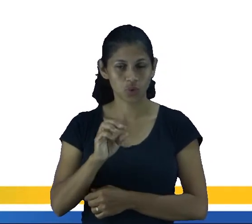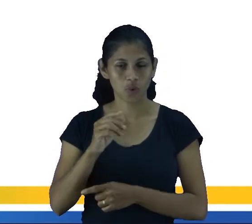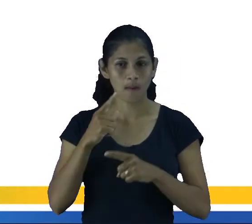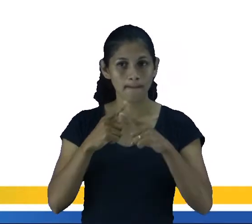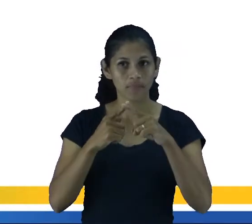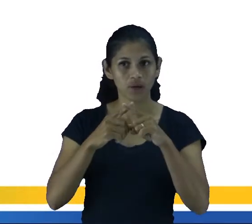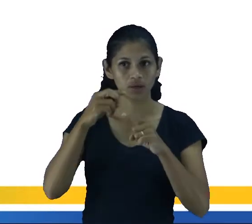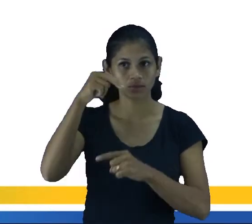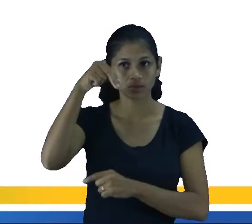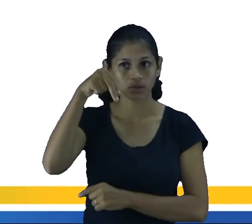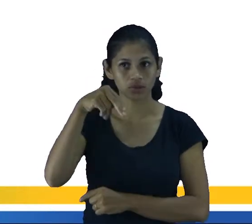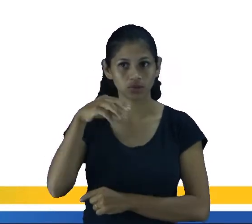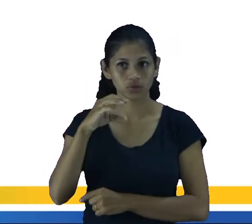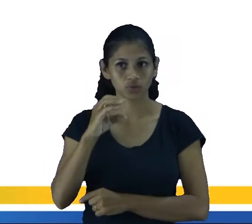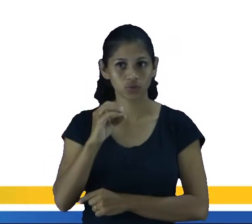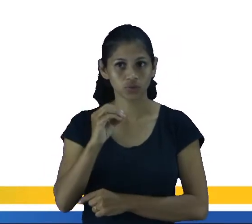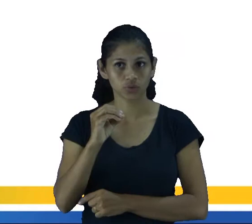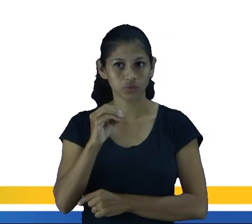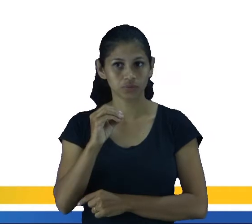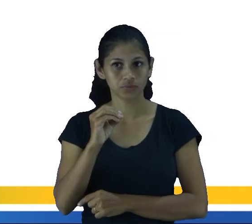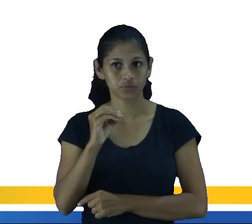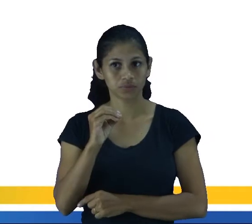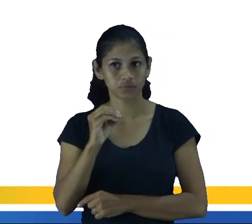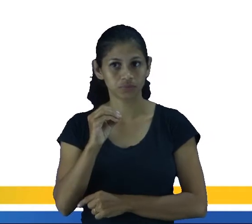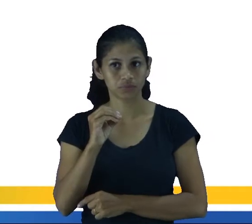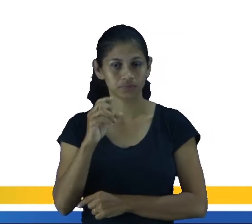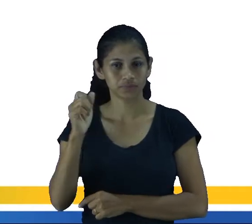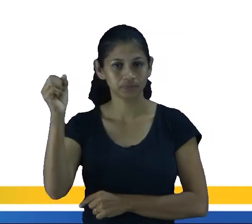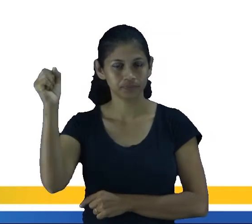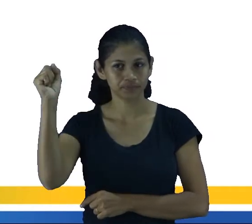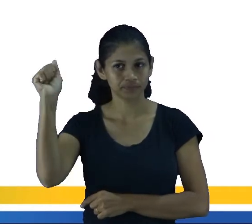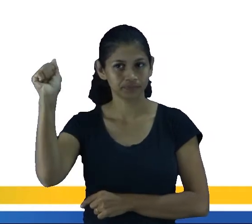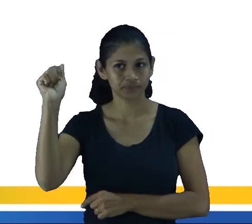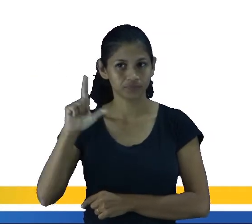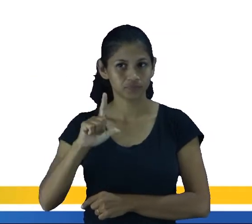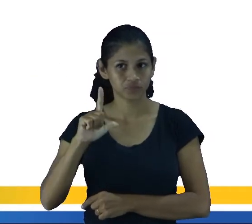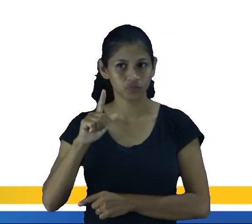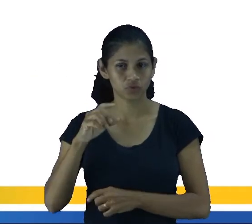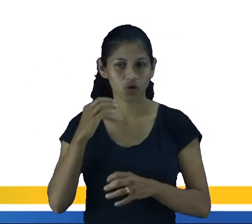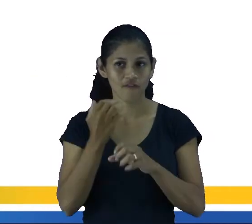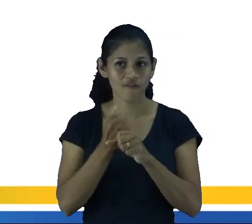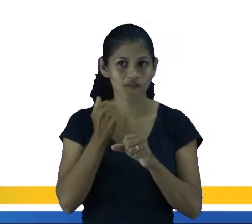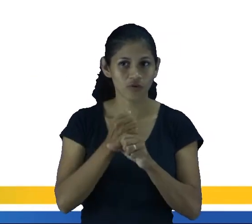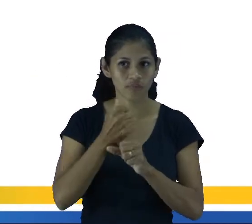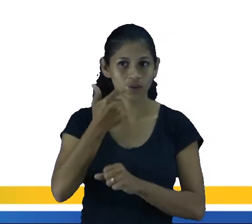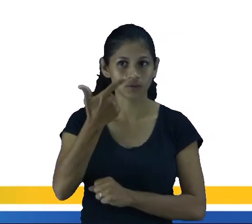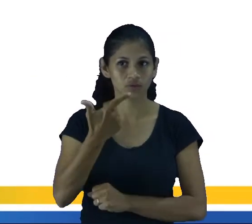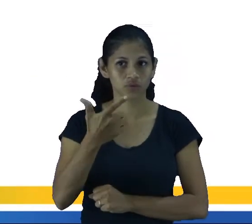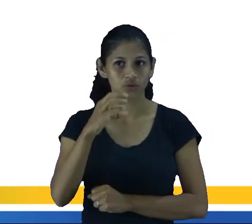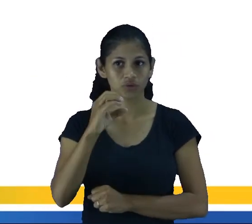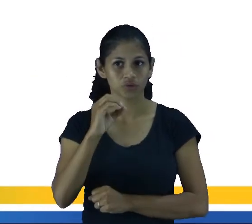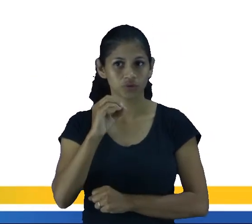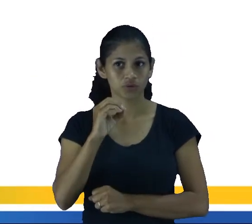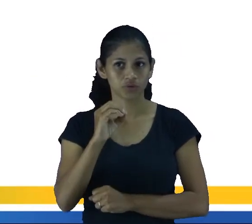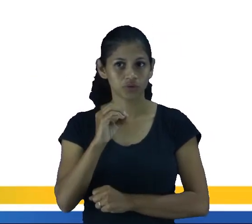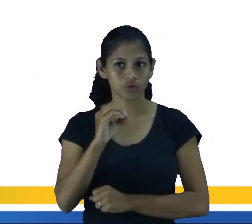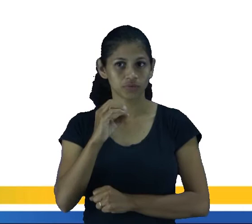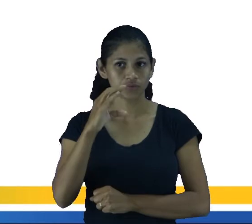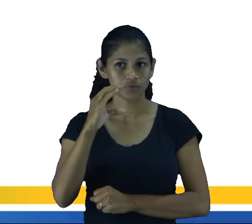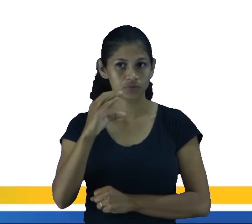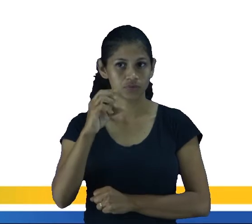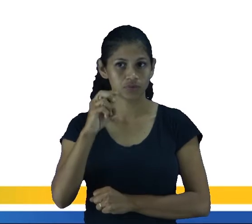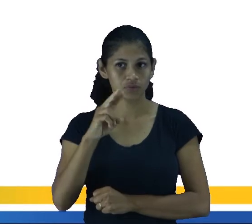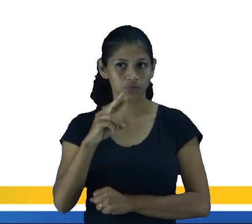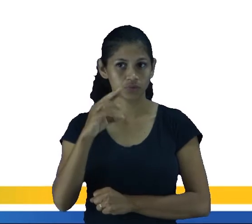por um processo ali de calor, de pirólise, e vai formar o óxido de cobre mais o